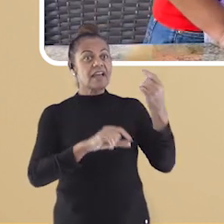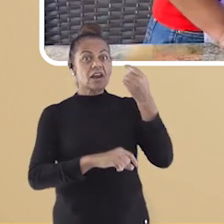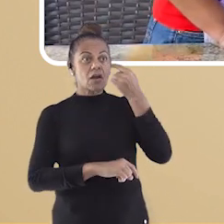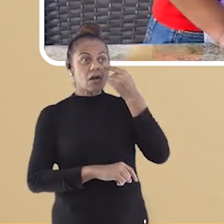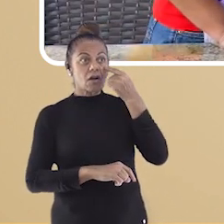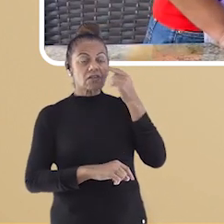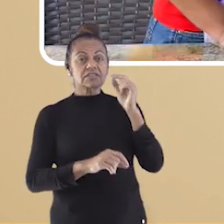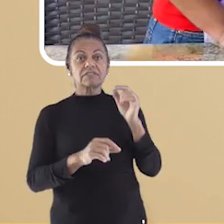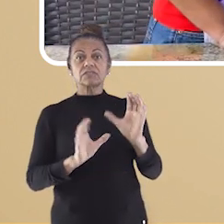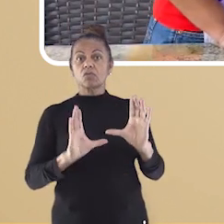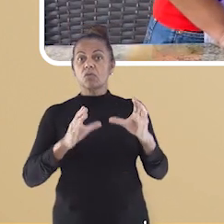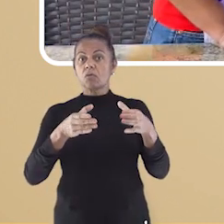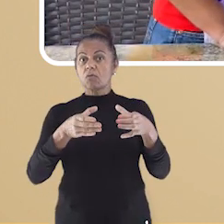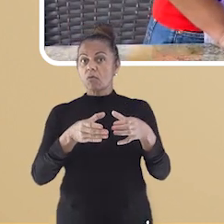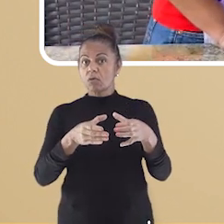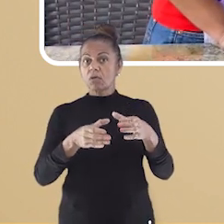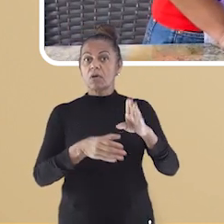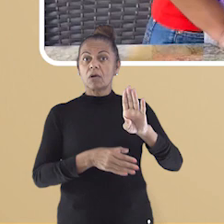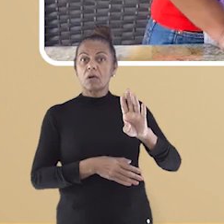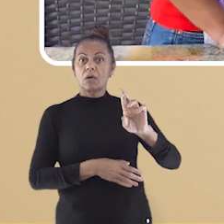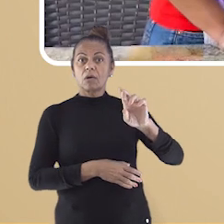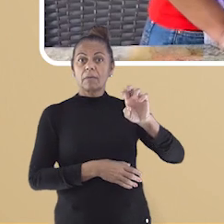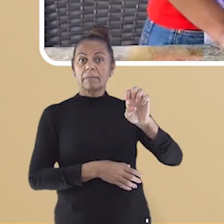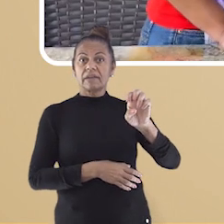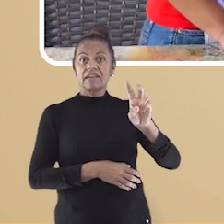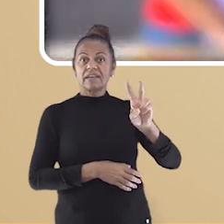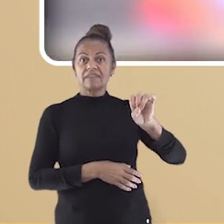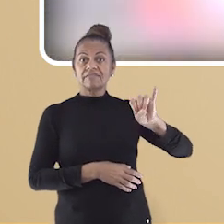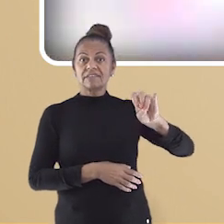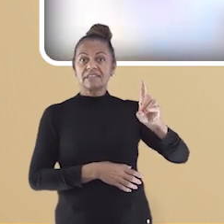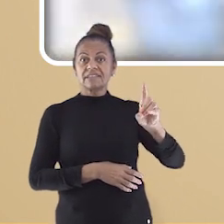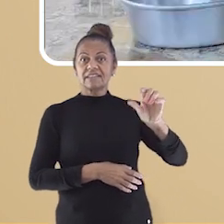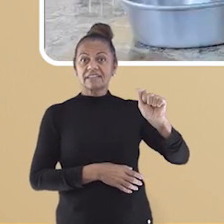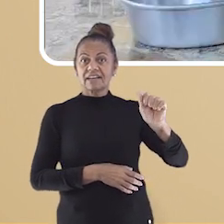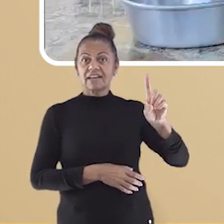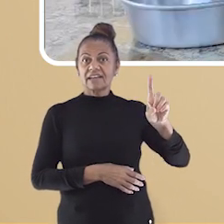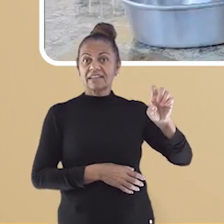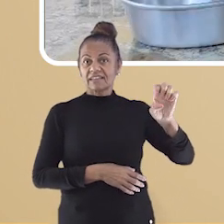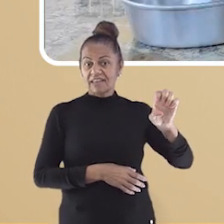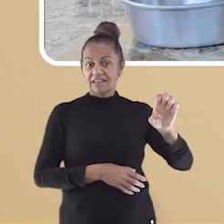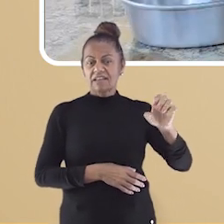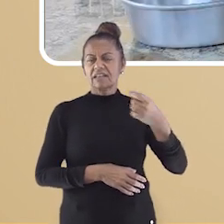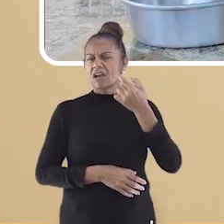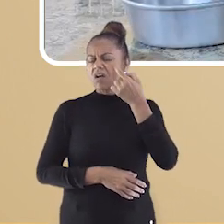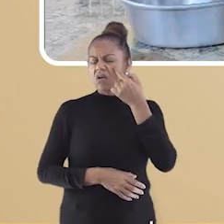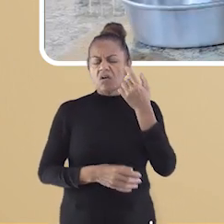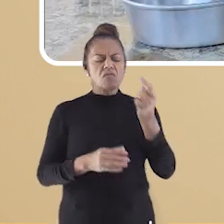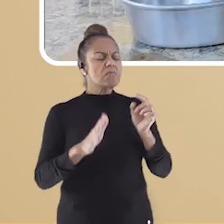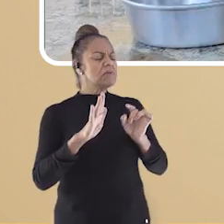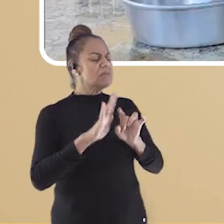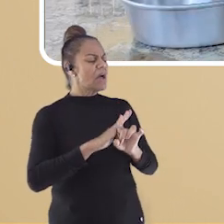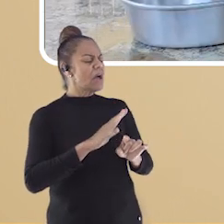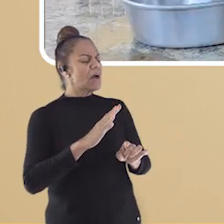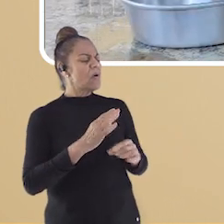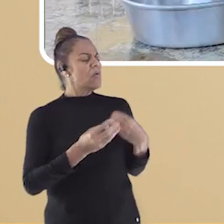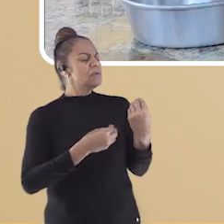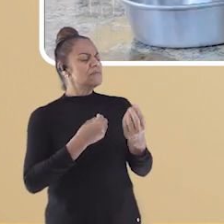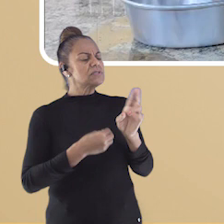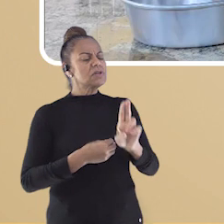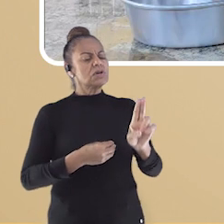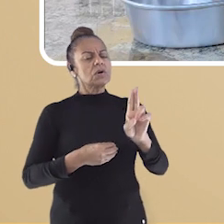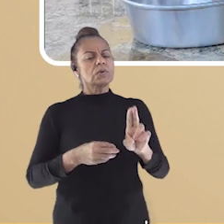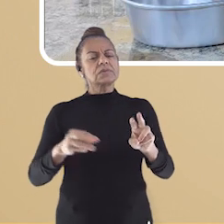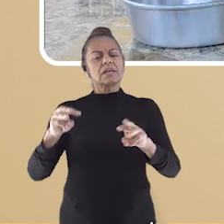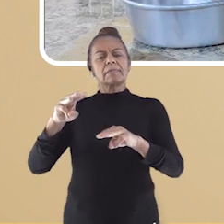tela este bolo de brevidade. Vamos lá então? Simone, onde você usa a matemática nas suas